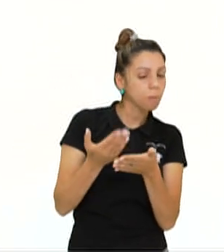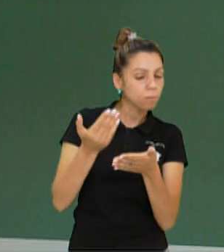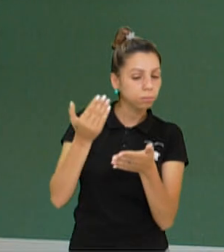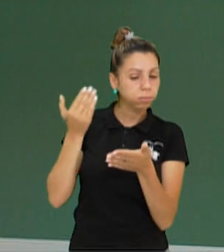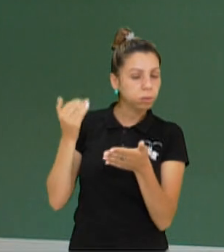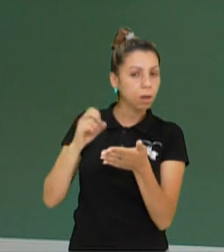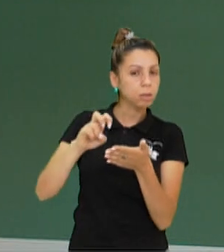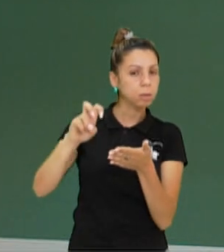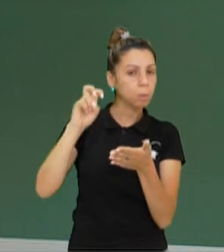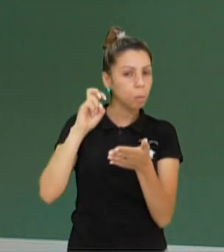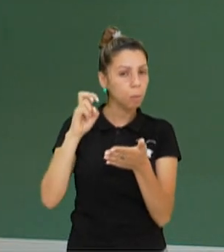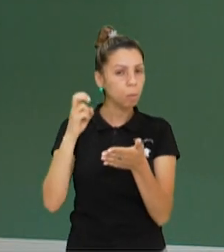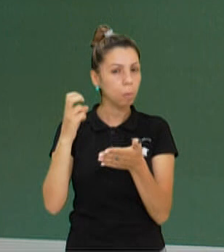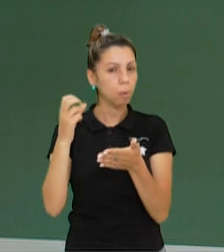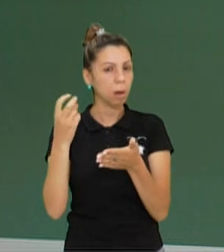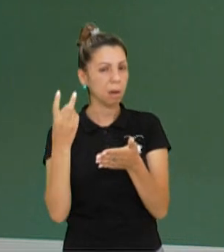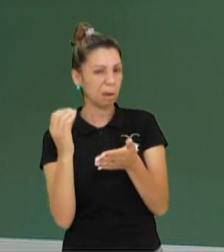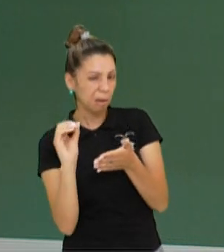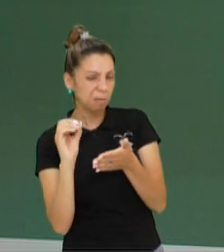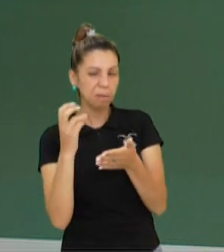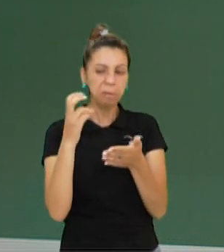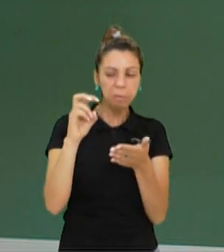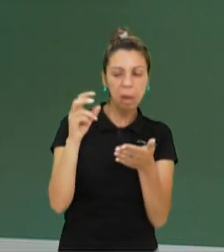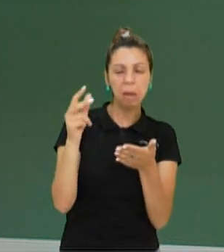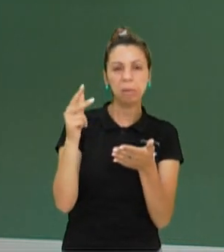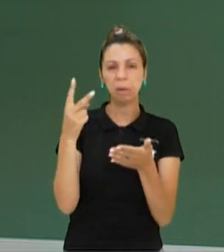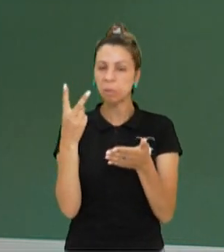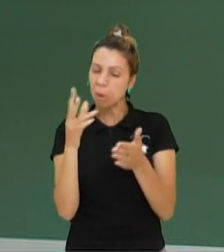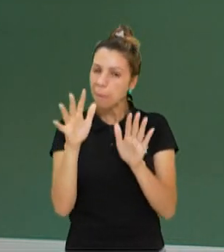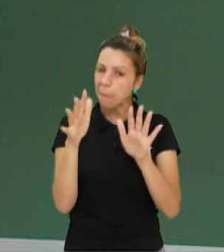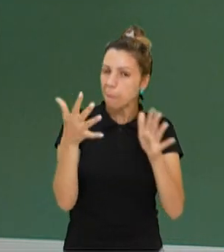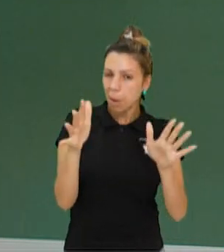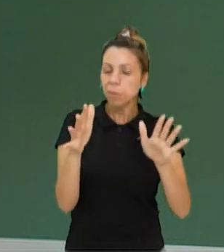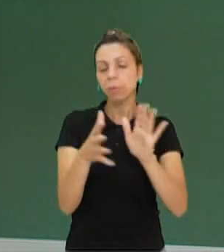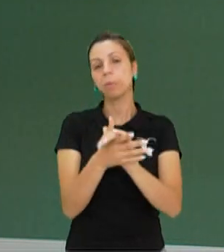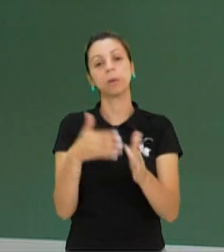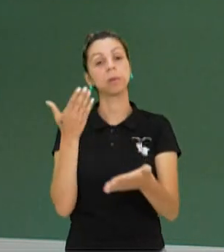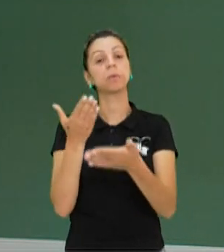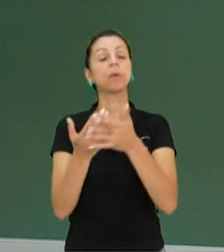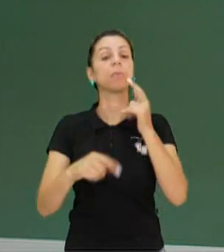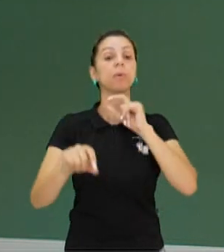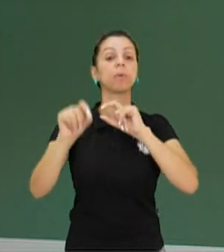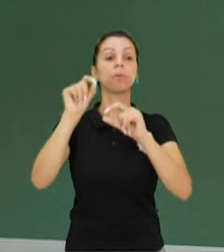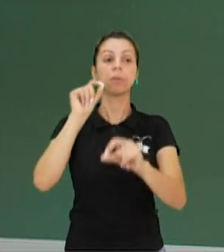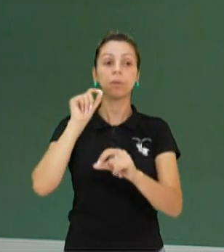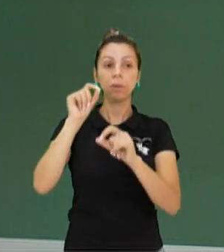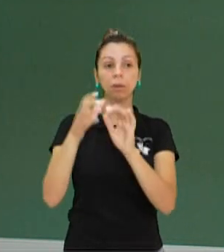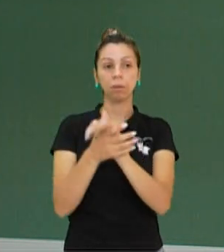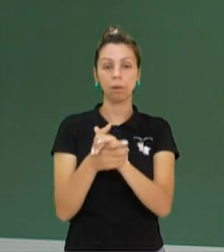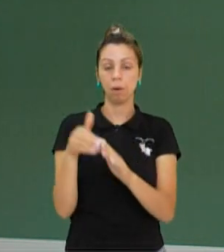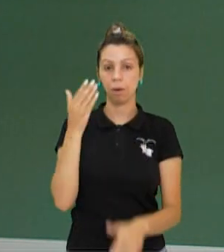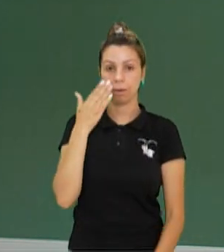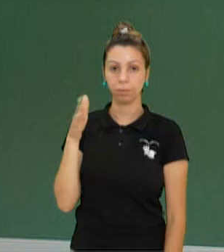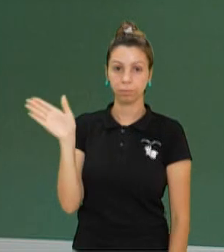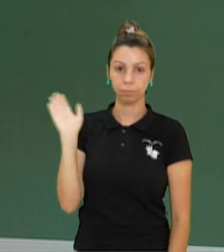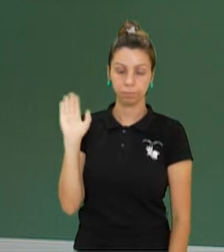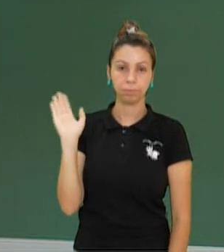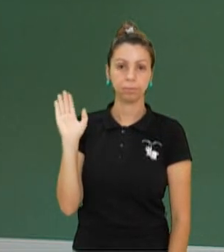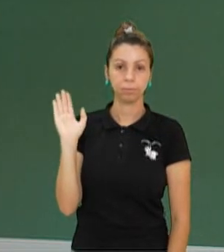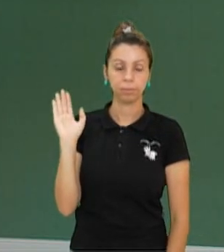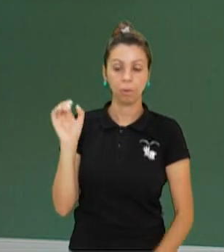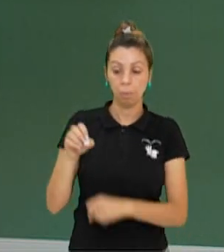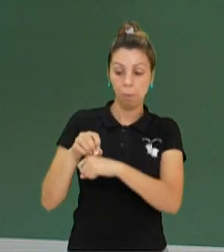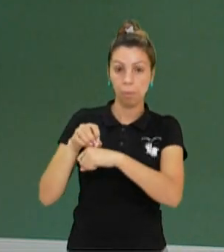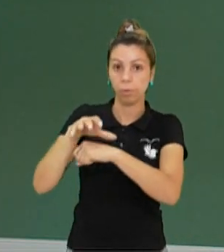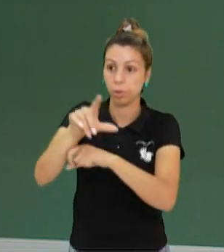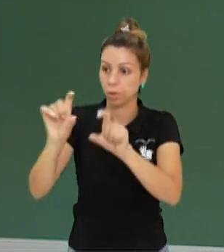52, nós vimos o quê? Área de hexágono regular. E eu trouxe a formulazinha para vocês como